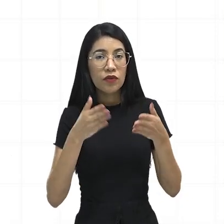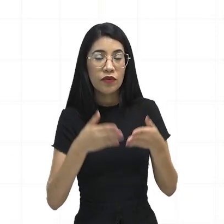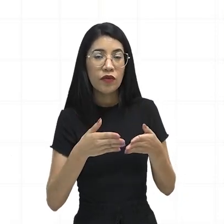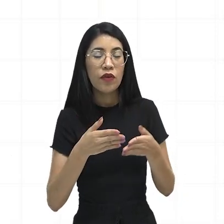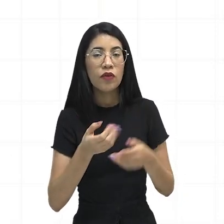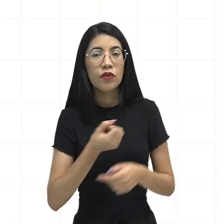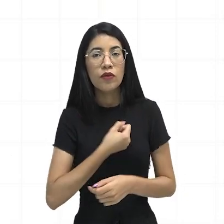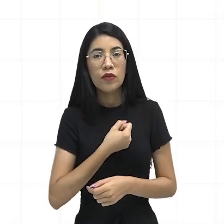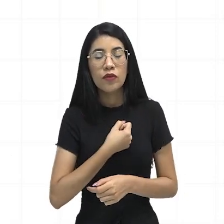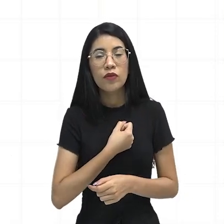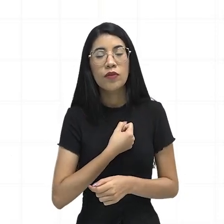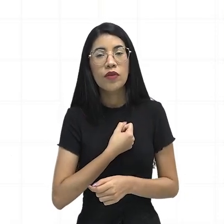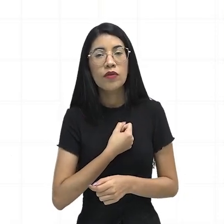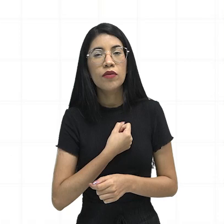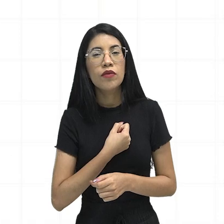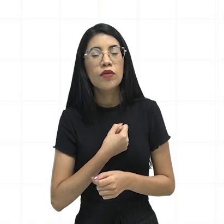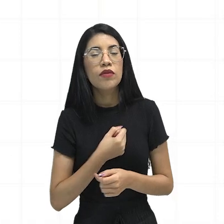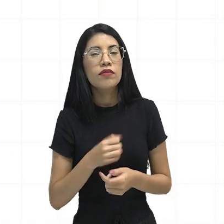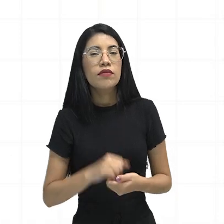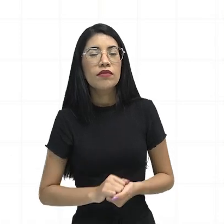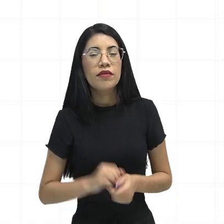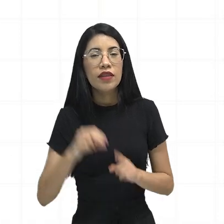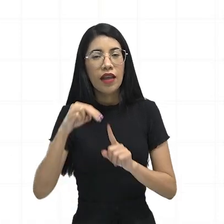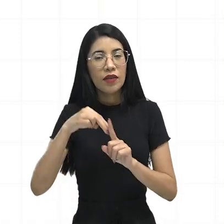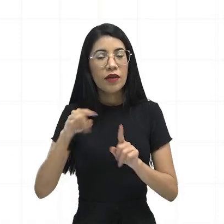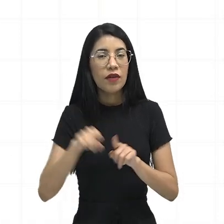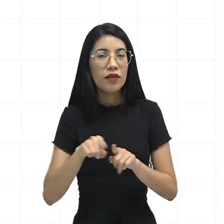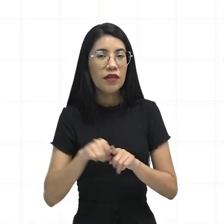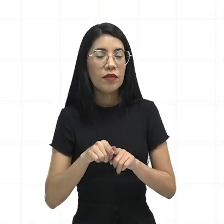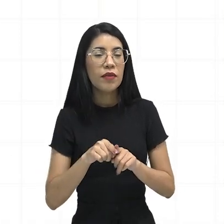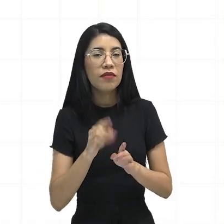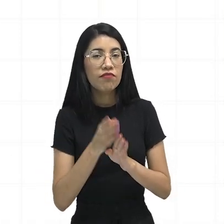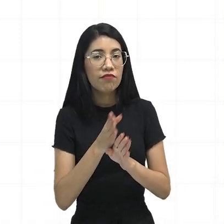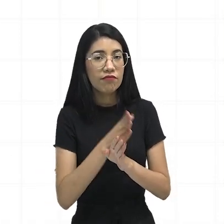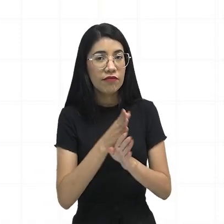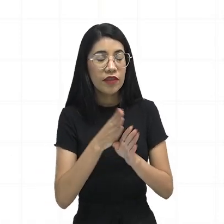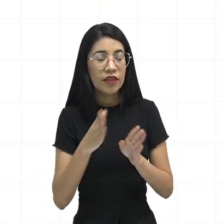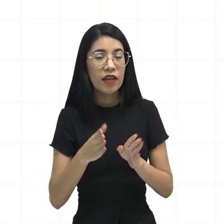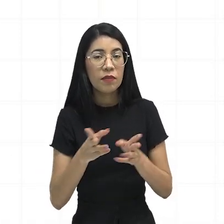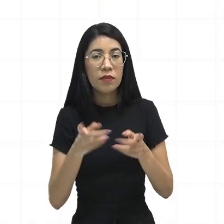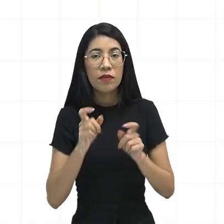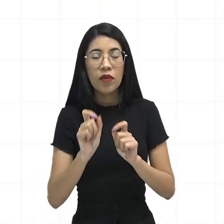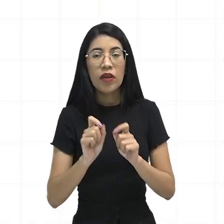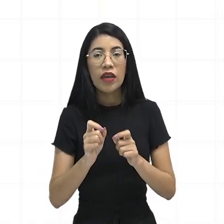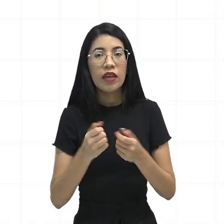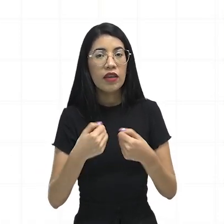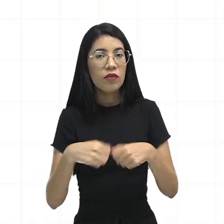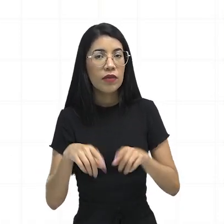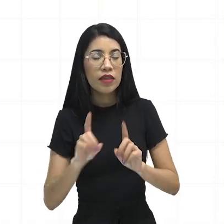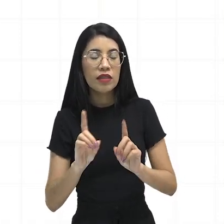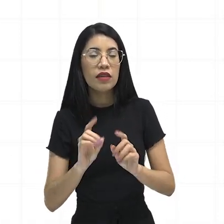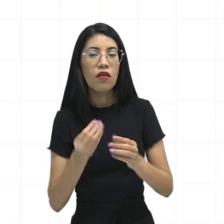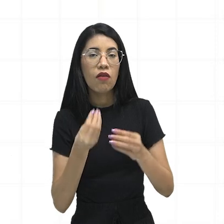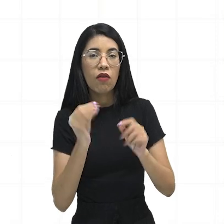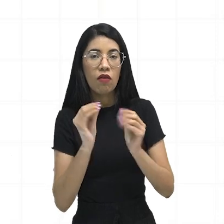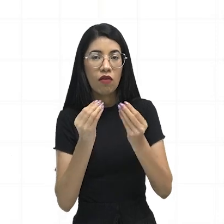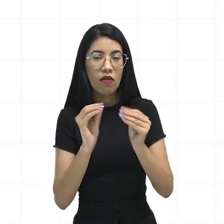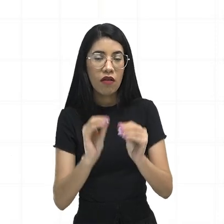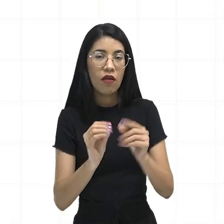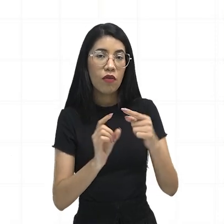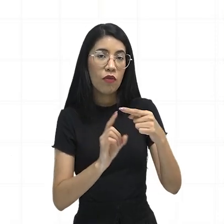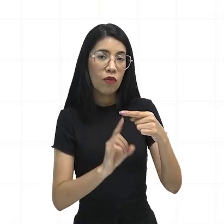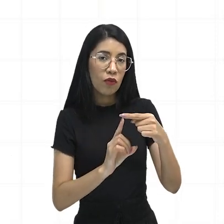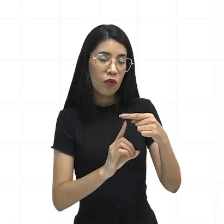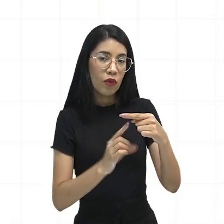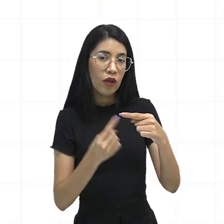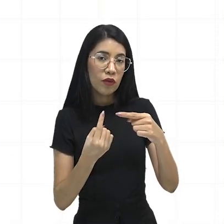e inteiros, reparem que o denominador igual a 1, ele não tem a obrigação de aparecer. Por isso